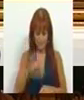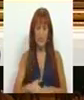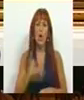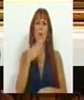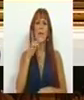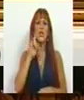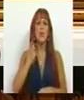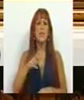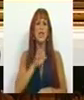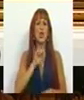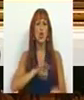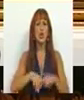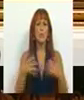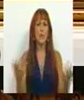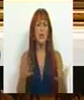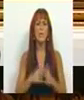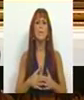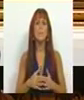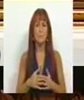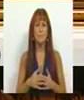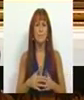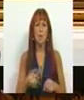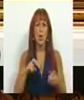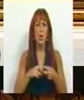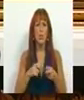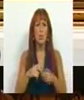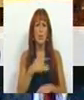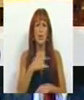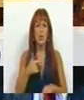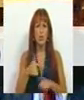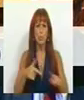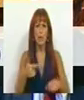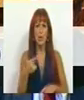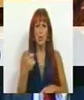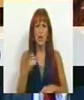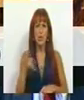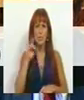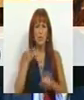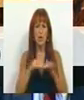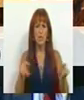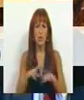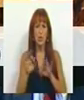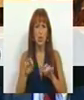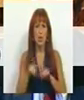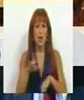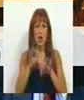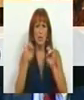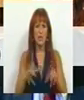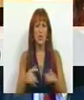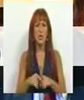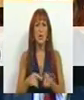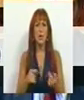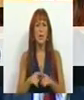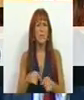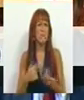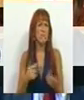Muito obrigado, Sra. Presidente, Sras. E Srs. Deputados. Os problemas de saúde do Médio Tejo, sobretudo ao nível dos cuidados hospitalares, não nos